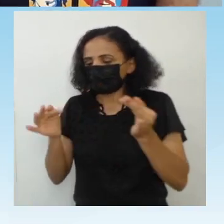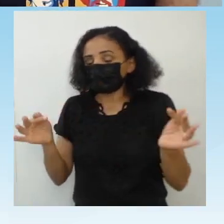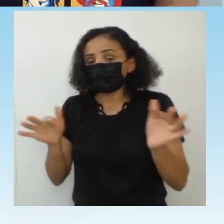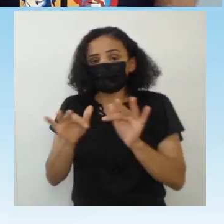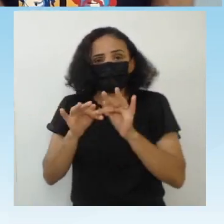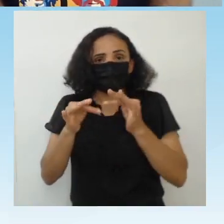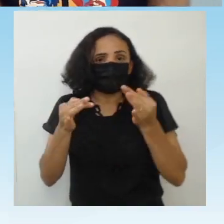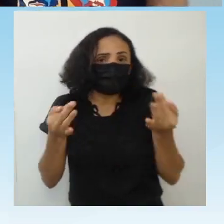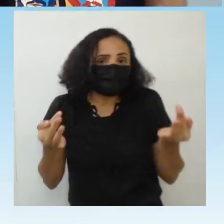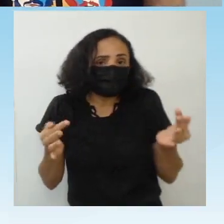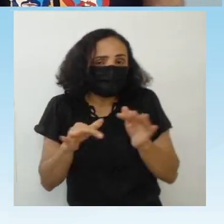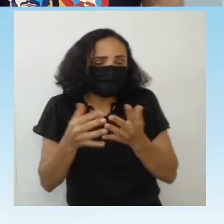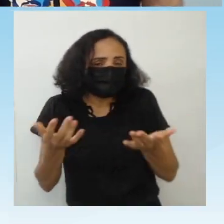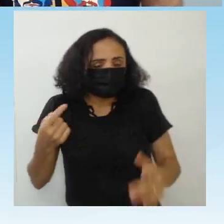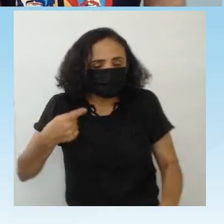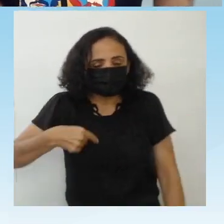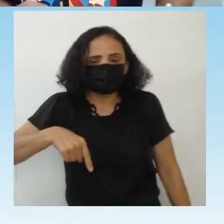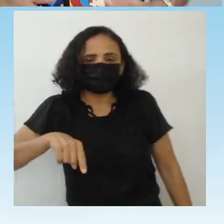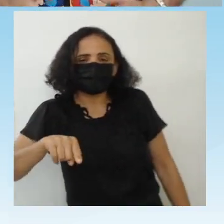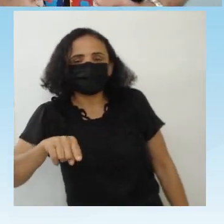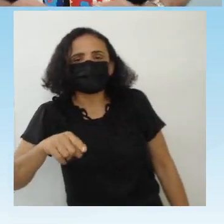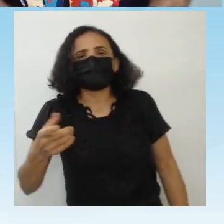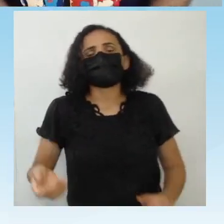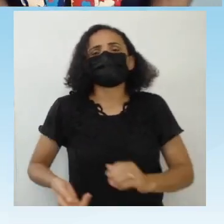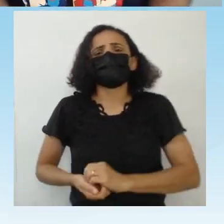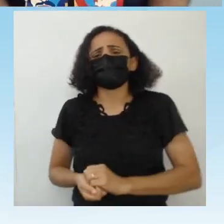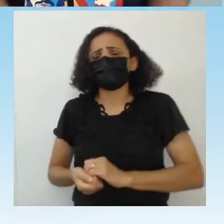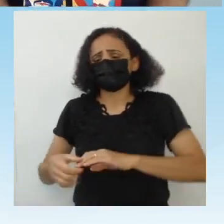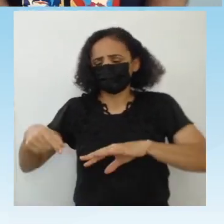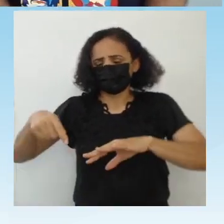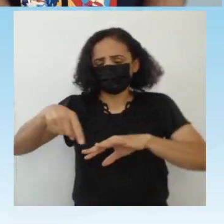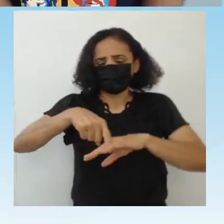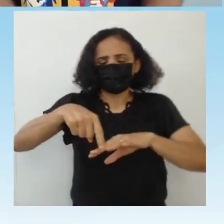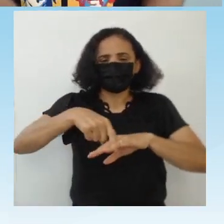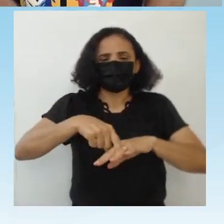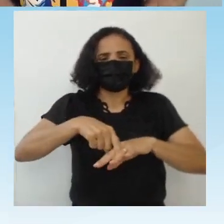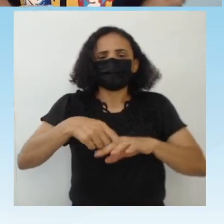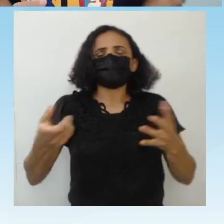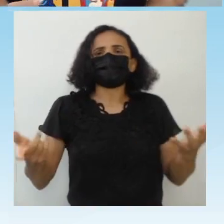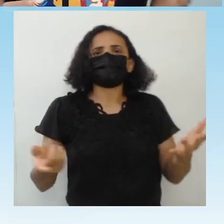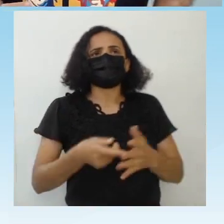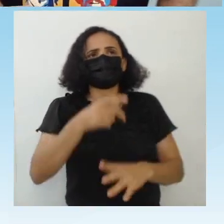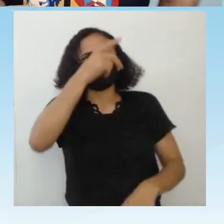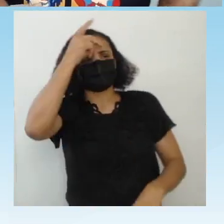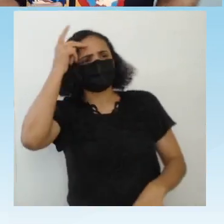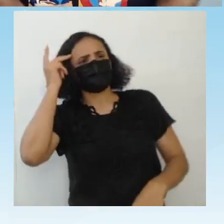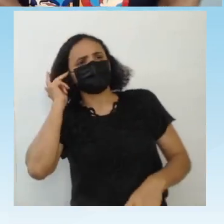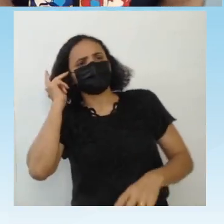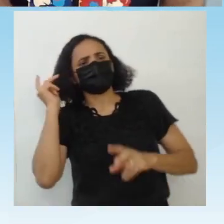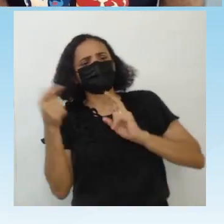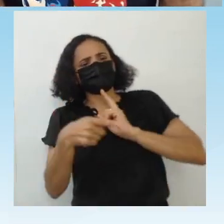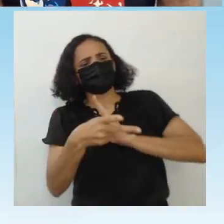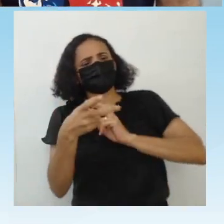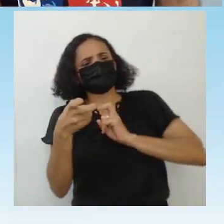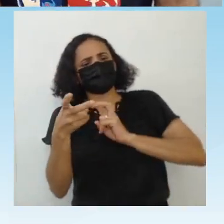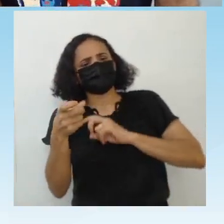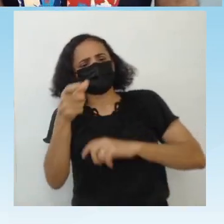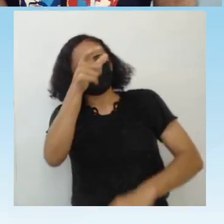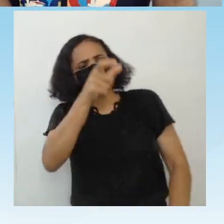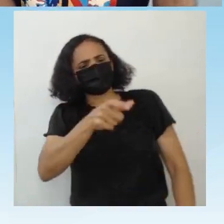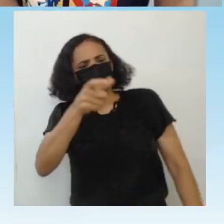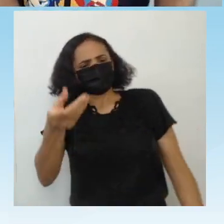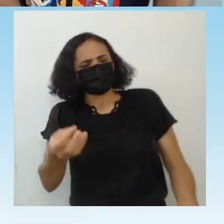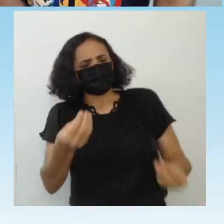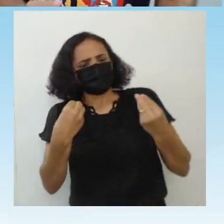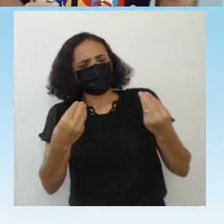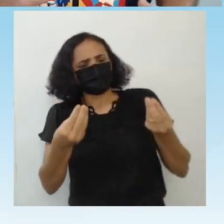iria maltratar o seu pé machucado. Ele entra de sandália no palco. Isso causou indignação naquela plateia conservadora,